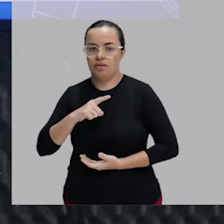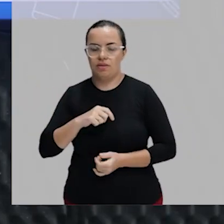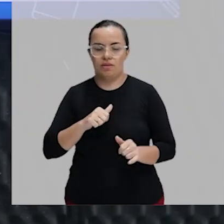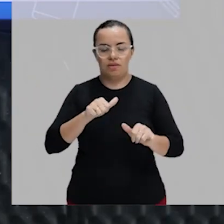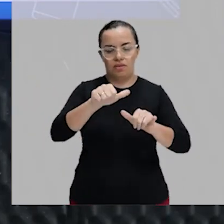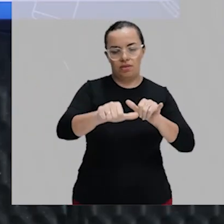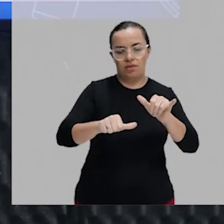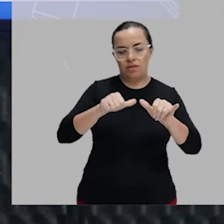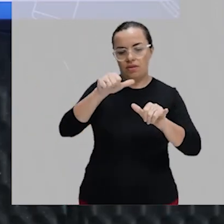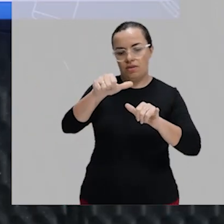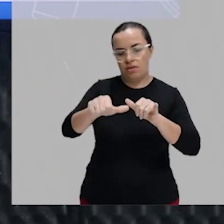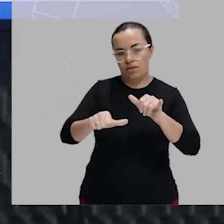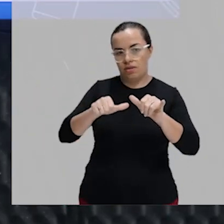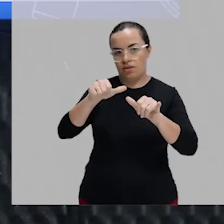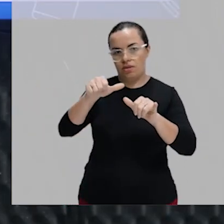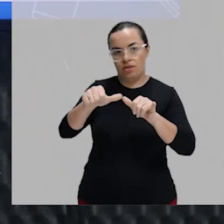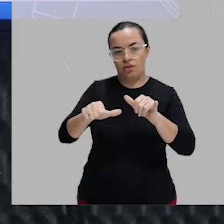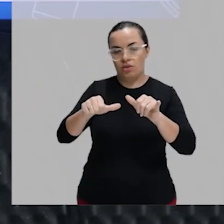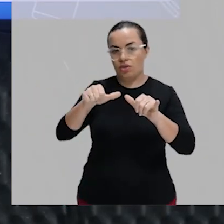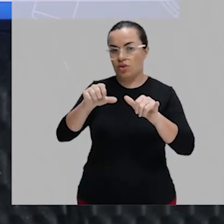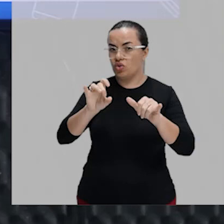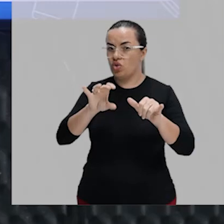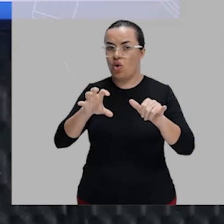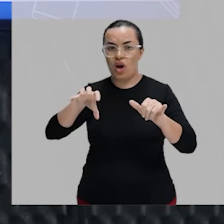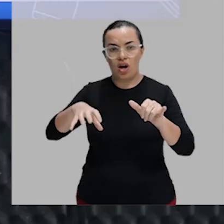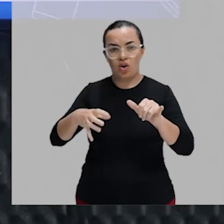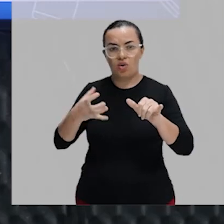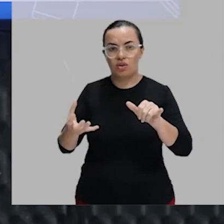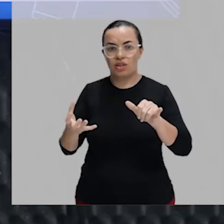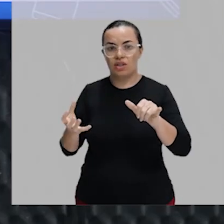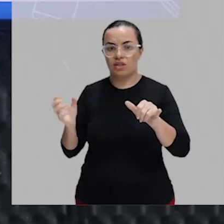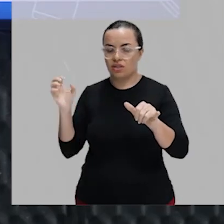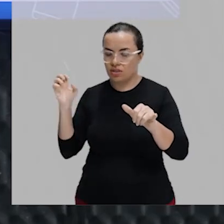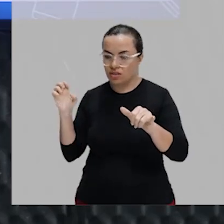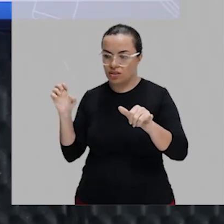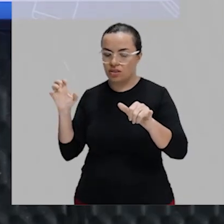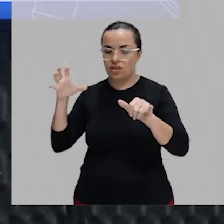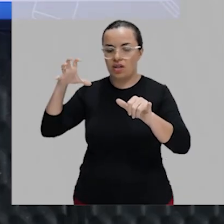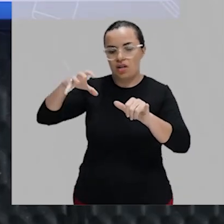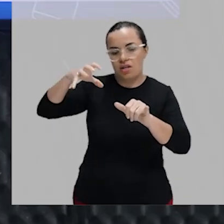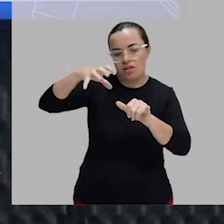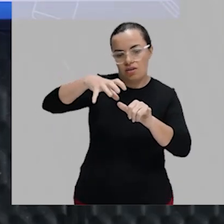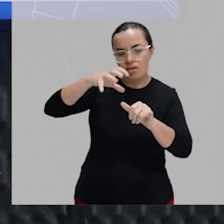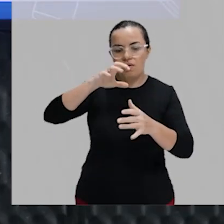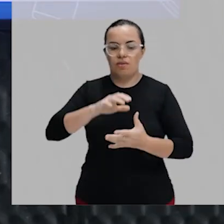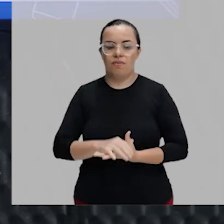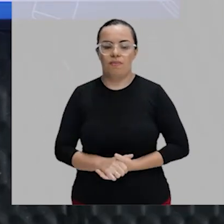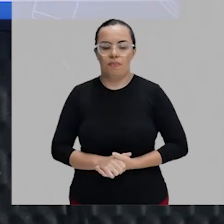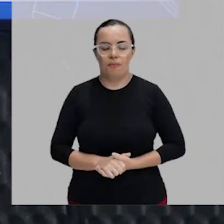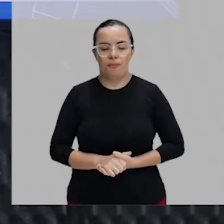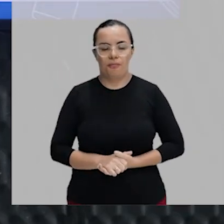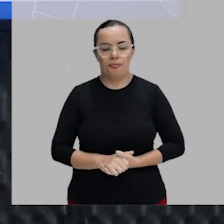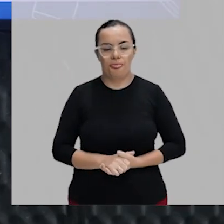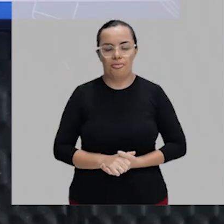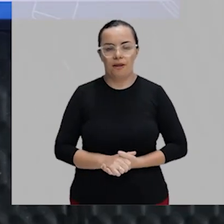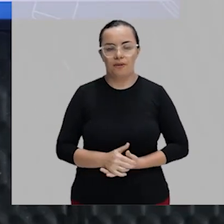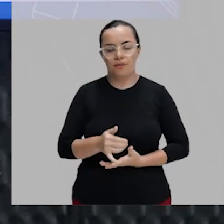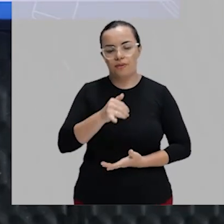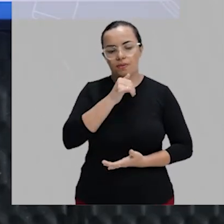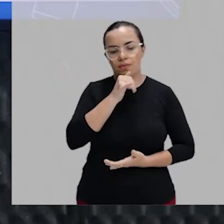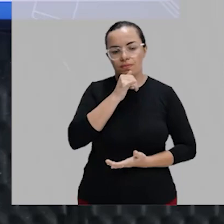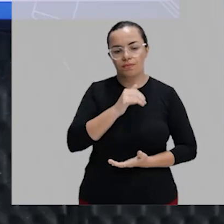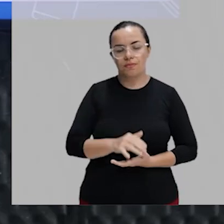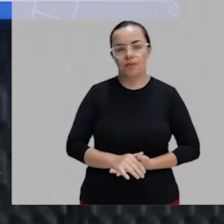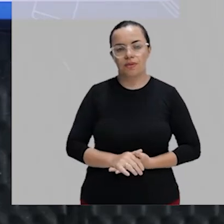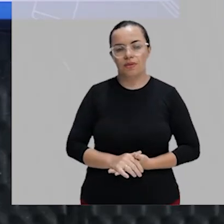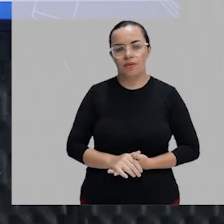de determinadas enzimas. Por exemplo, a reação química em que o substrato 1 é convertido no substrato